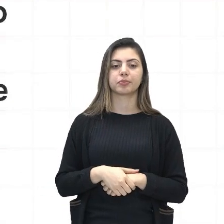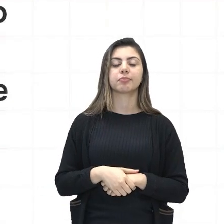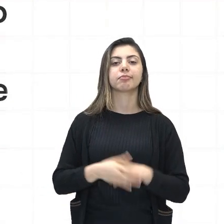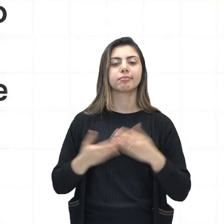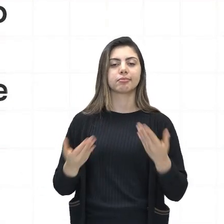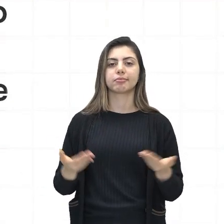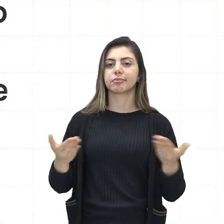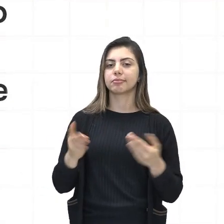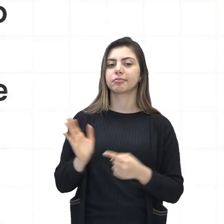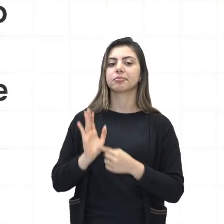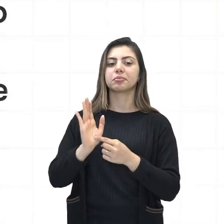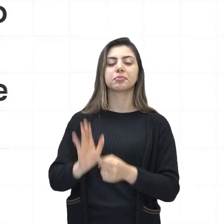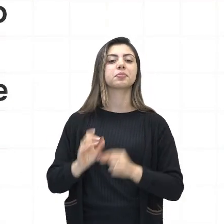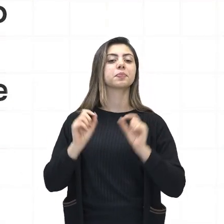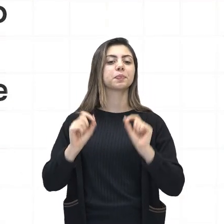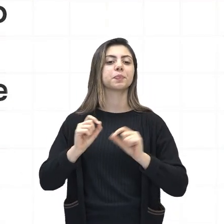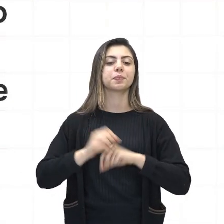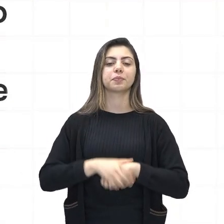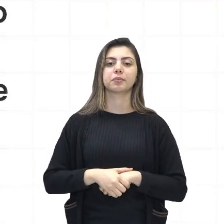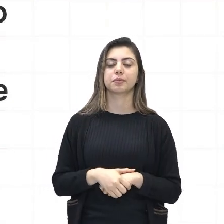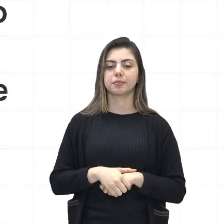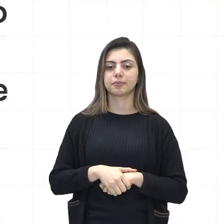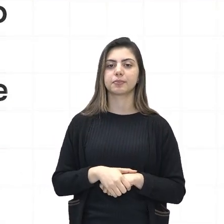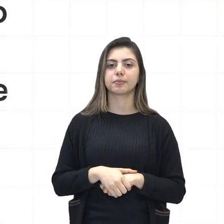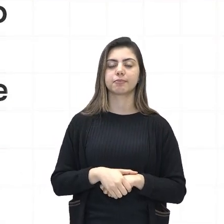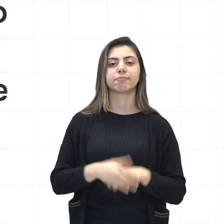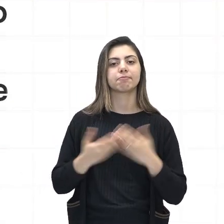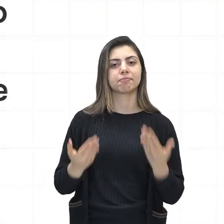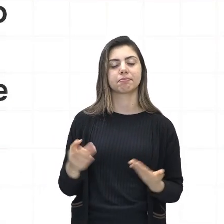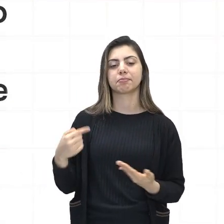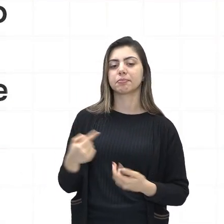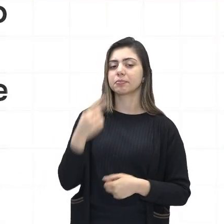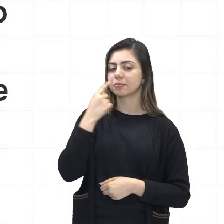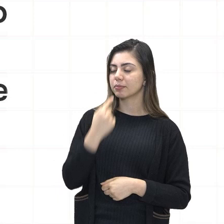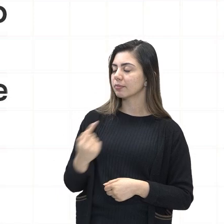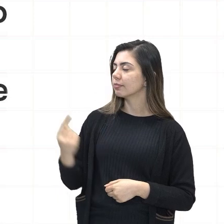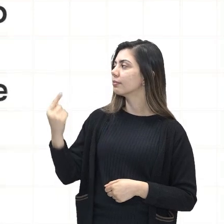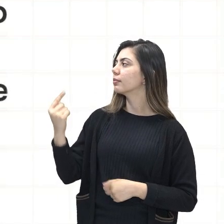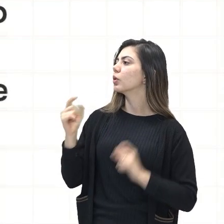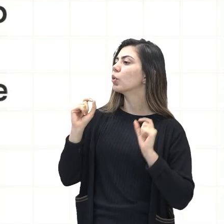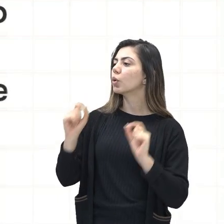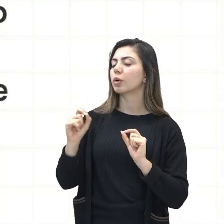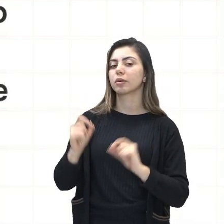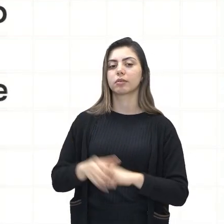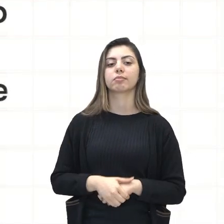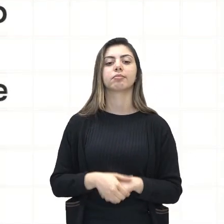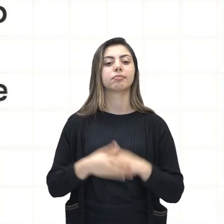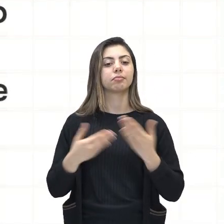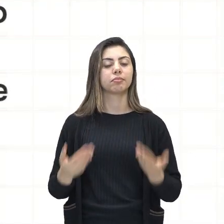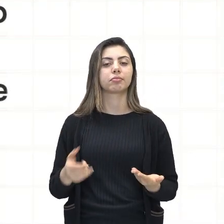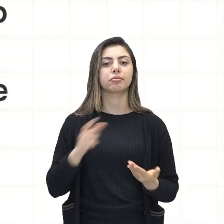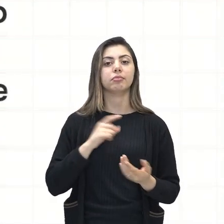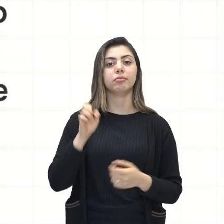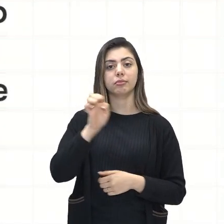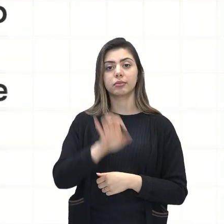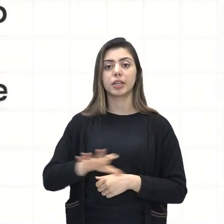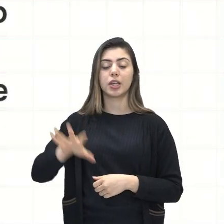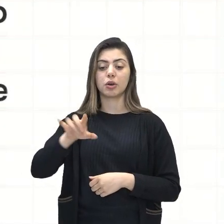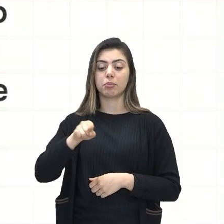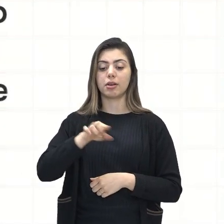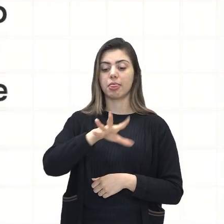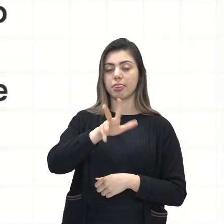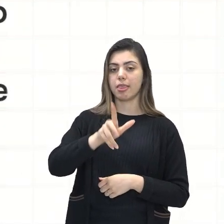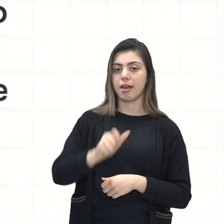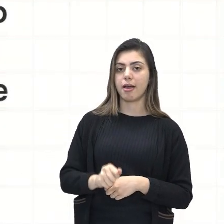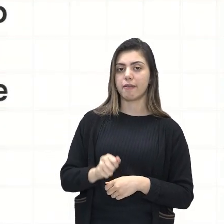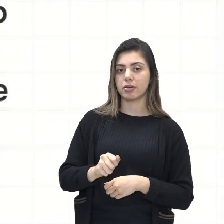Destaco para vocês que a gente tem aqui a retirada das potências europeias do território africano, em